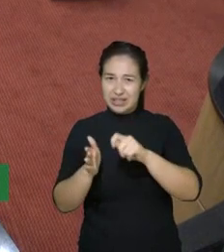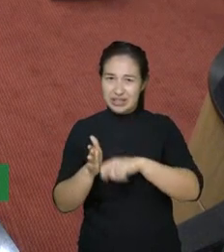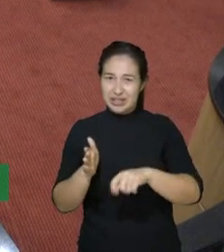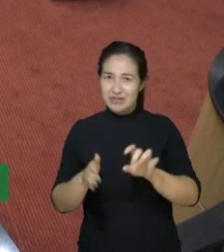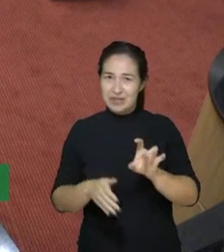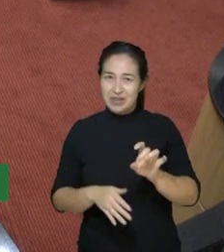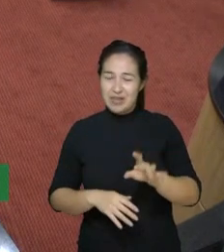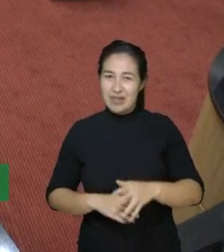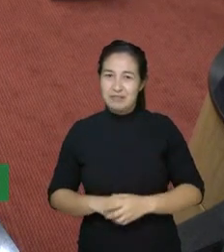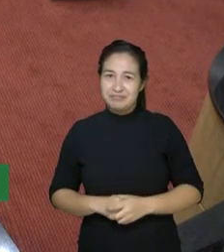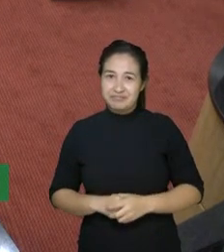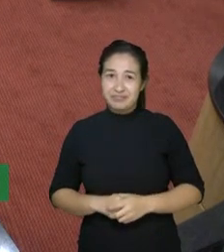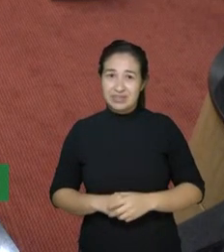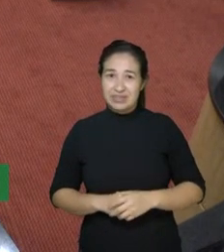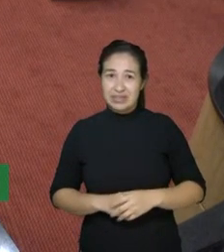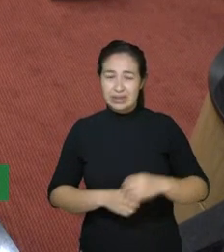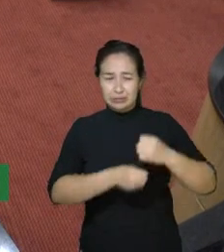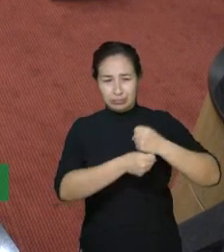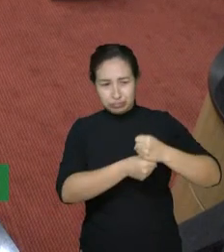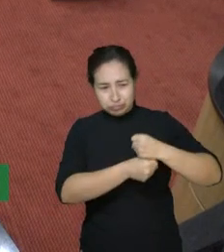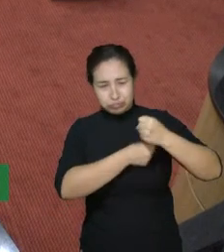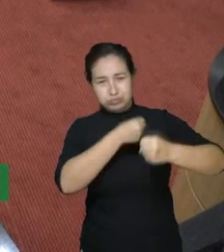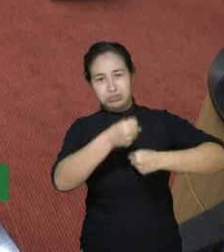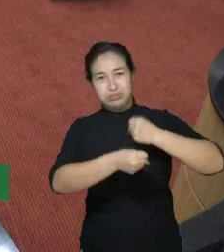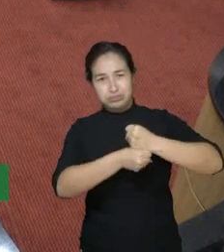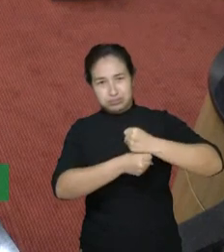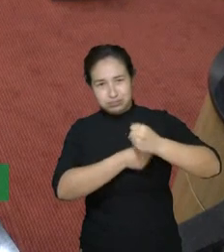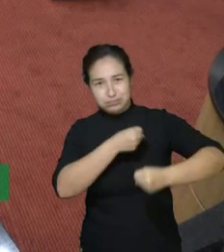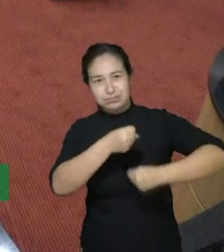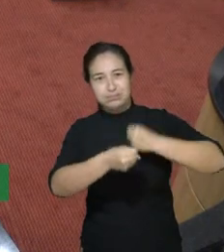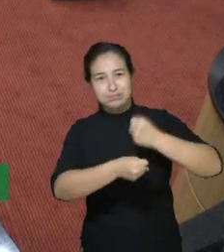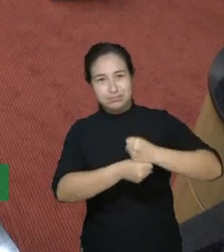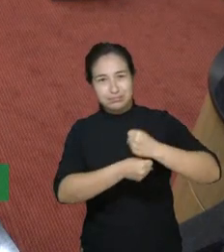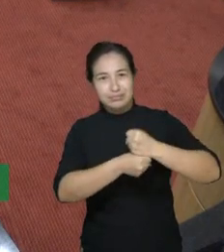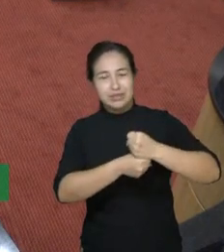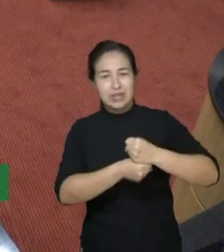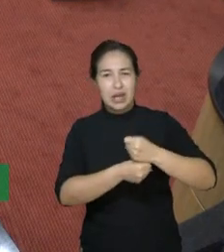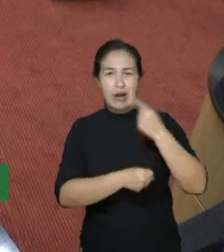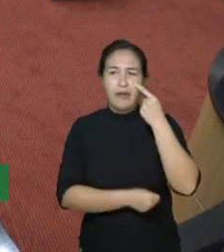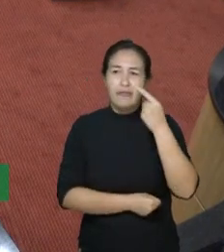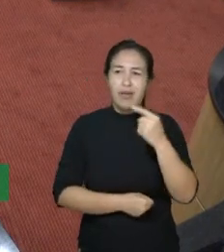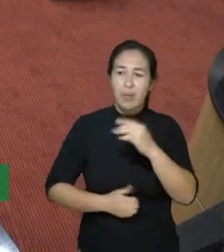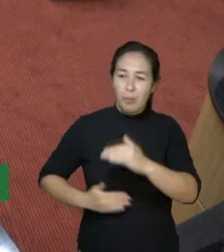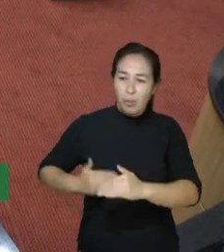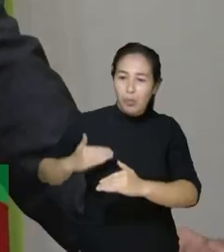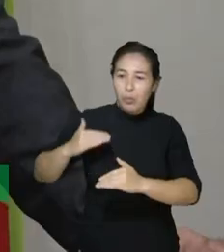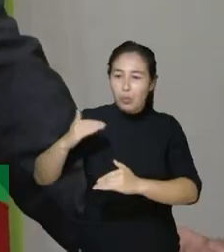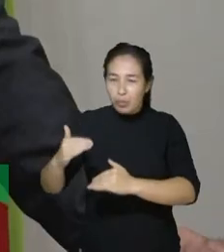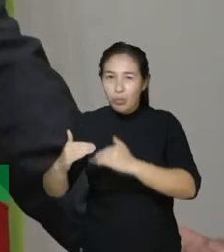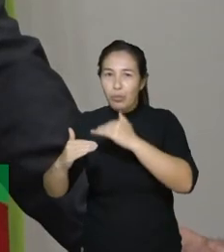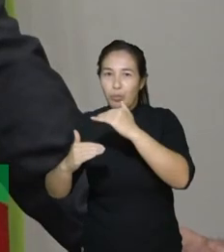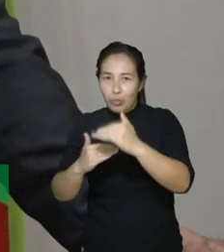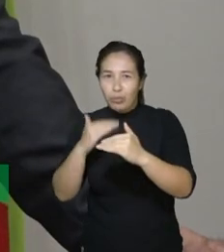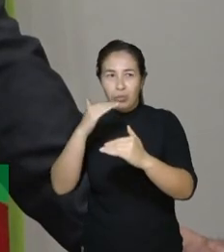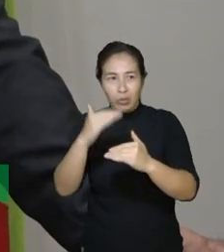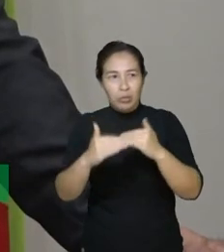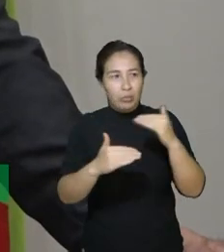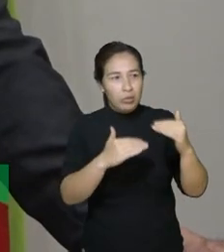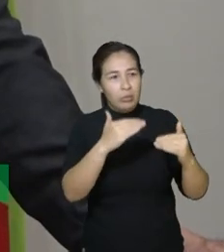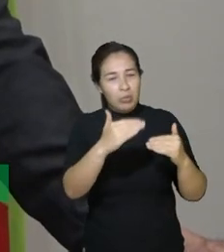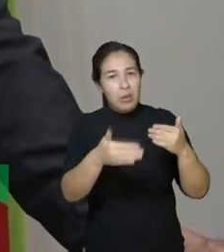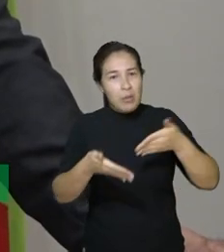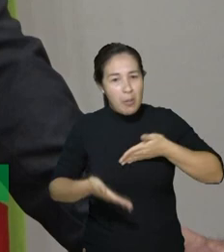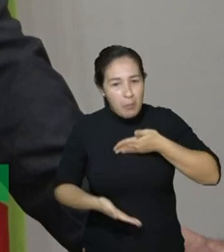E assim se passaram tantos anos que vimos as evoluções vindo, melhorando